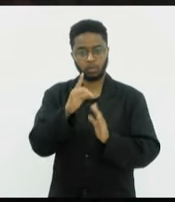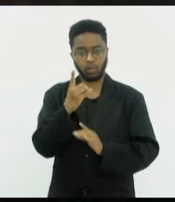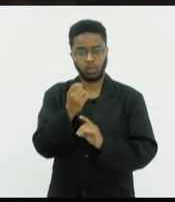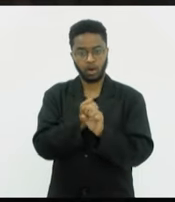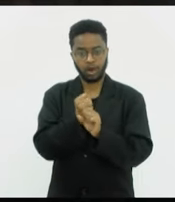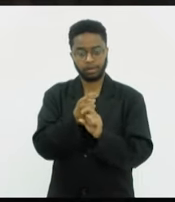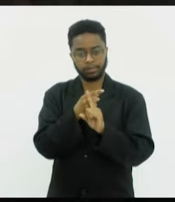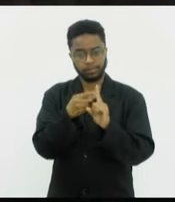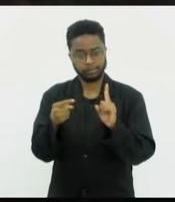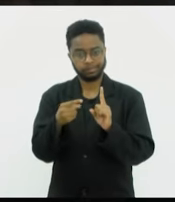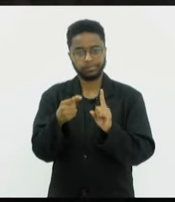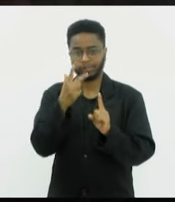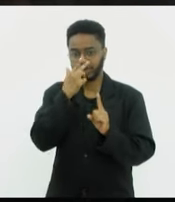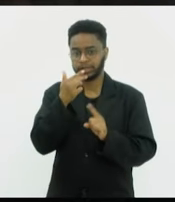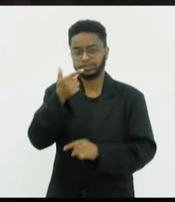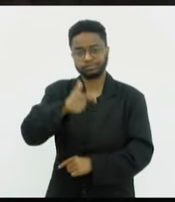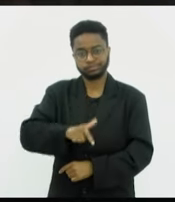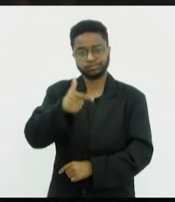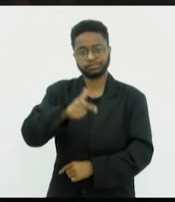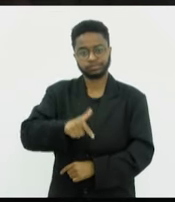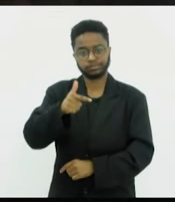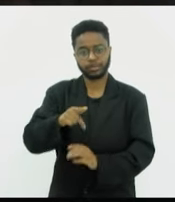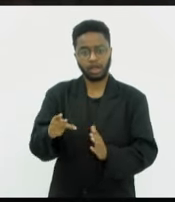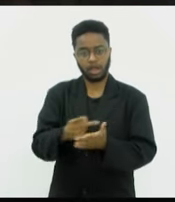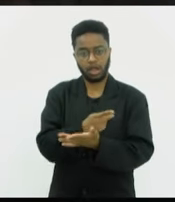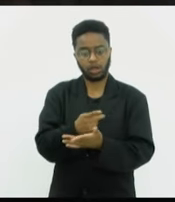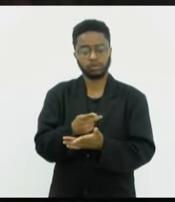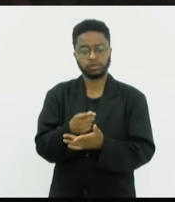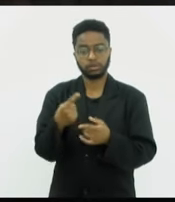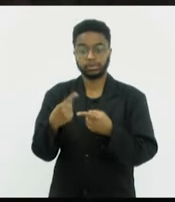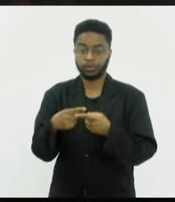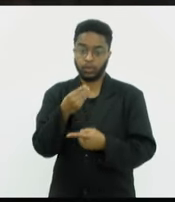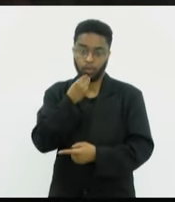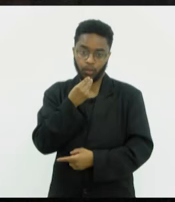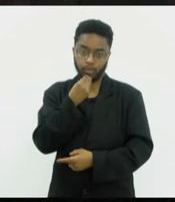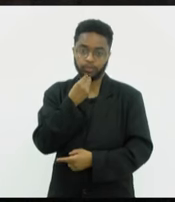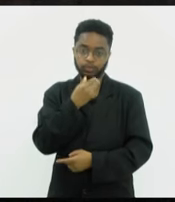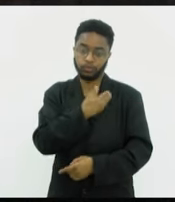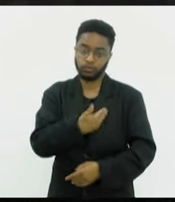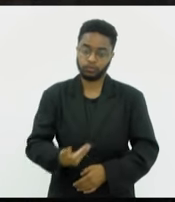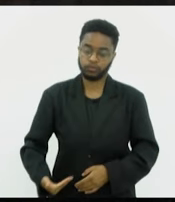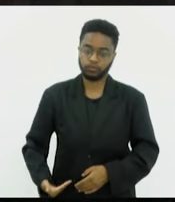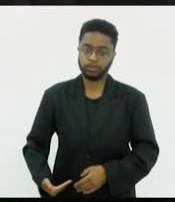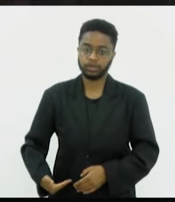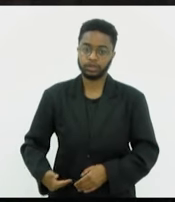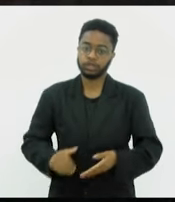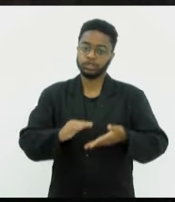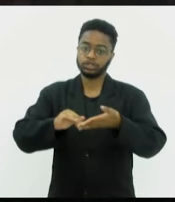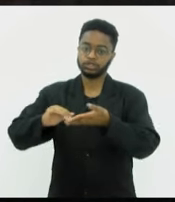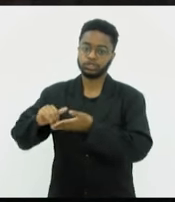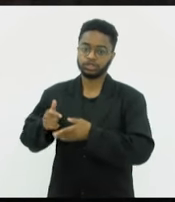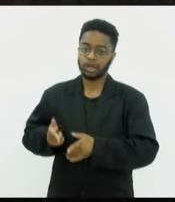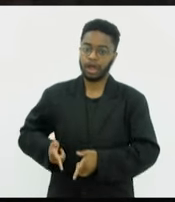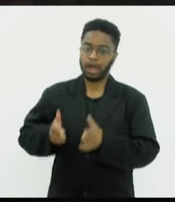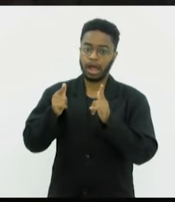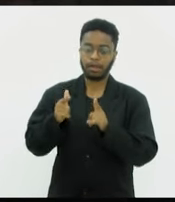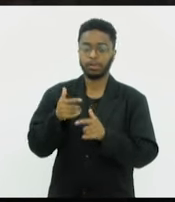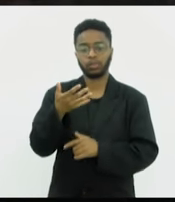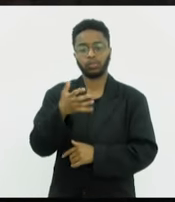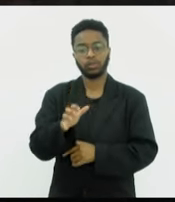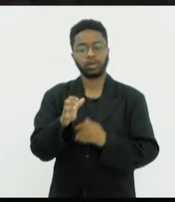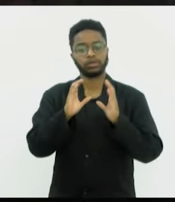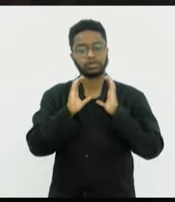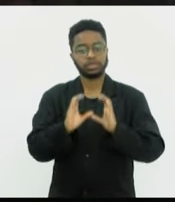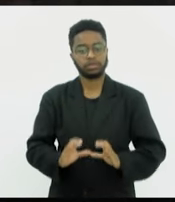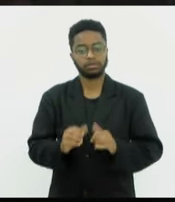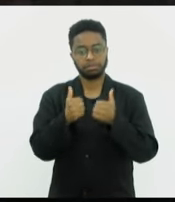é constante, né, esse tipo de acontecimento, porque é óbvio, o governo, ele é desarmamentista, o governo não quer ver o cidadão